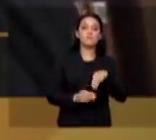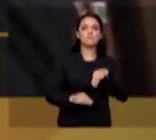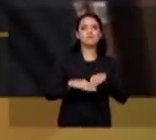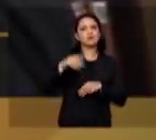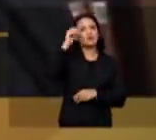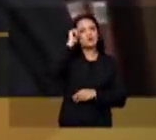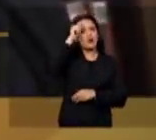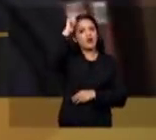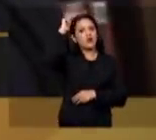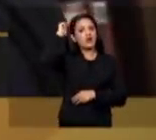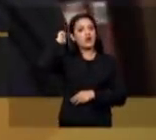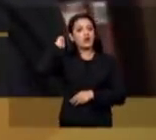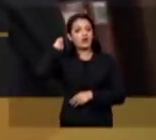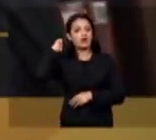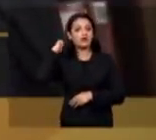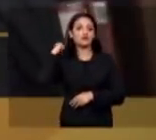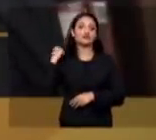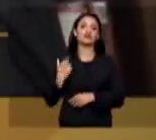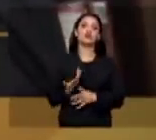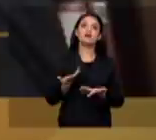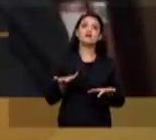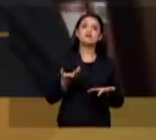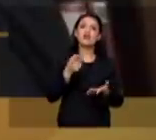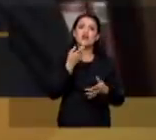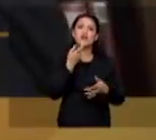O ministro Alexandre Moraes suscitou